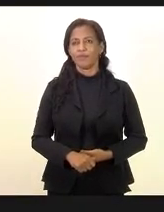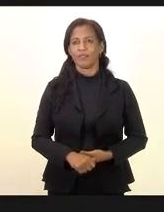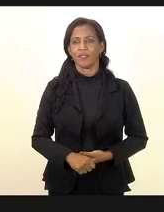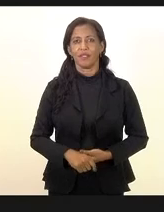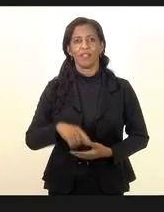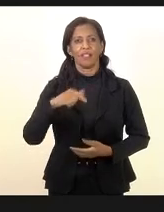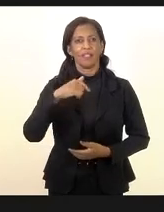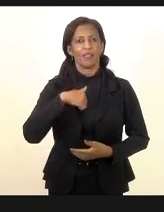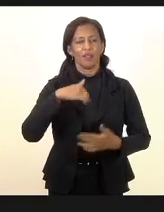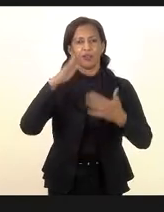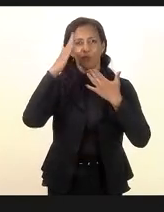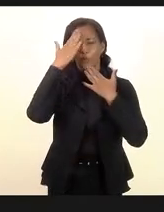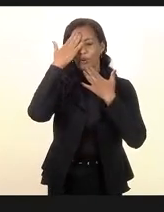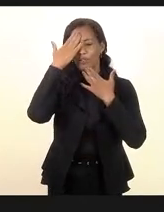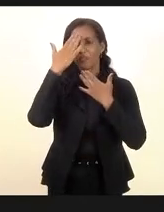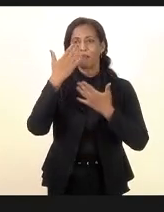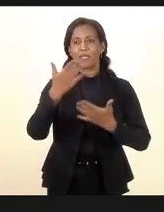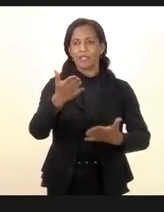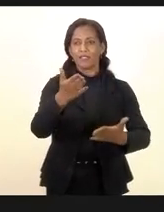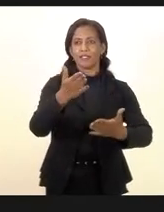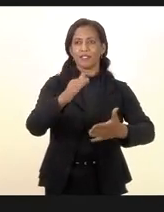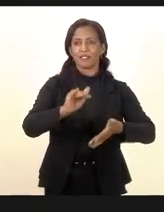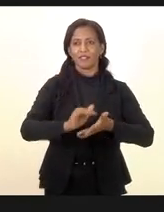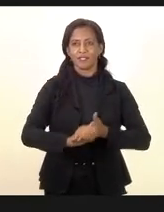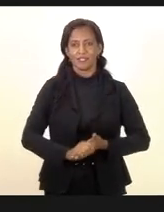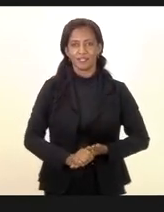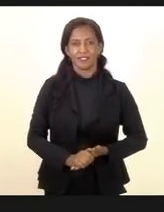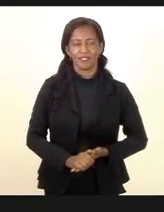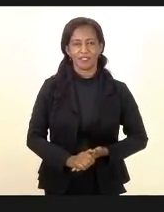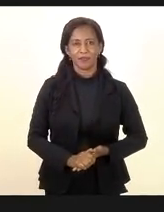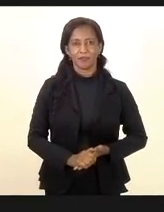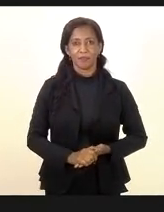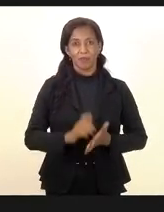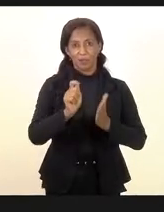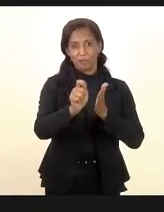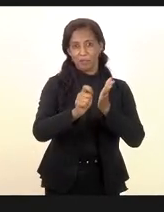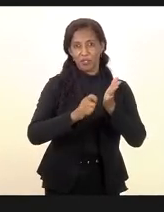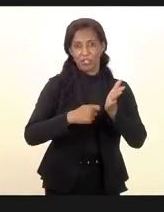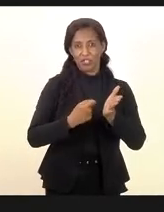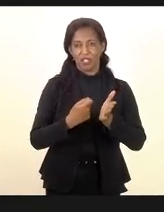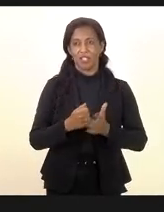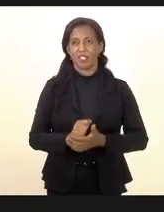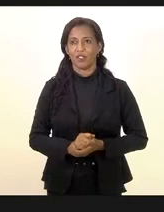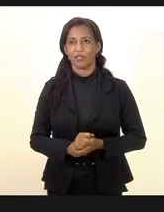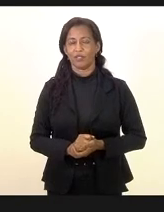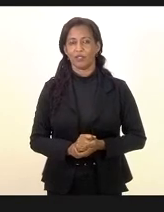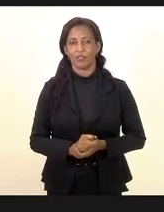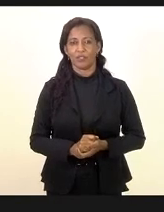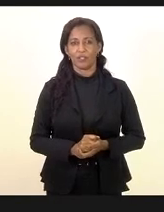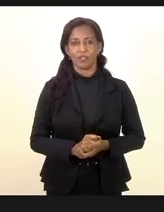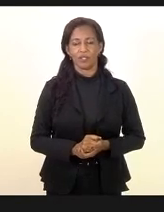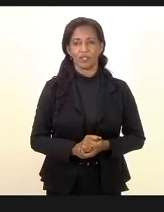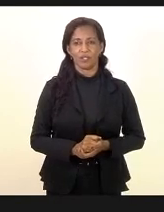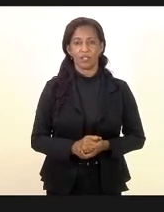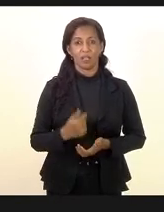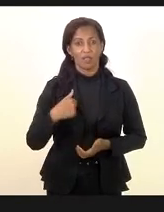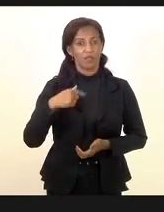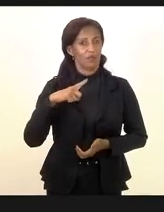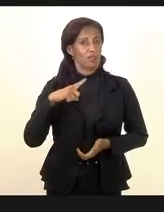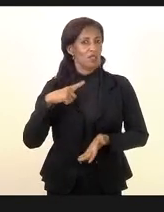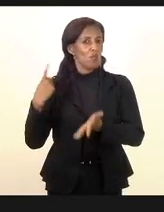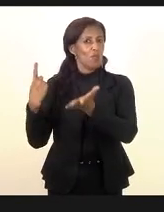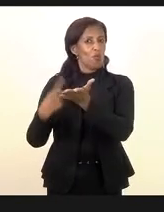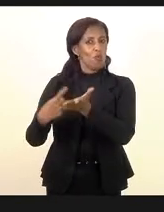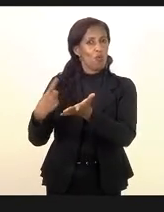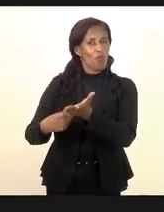agradecer a vossa gentileza de ter me inscrito mas eu como já cheguei aqui no meu compromisso não vou